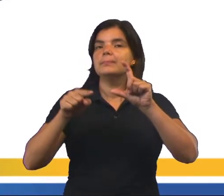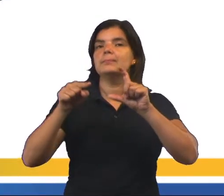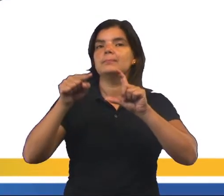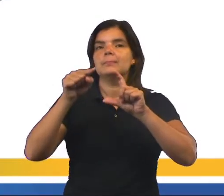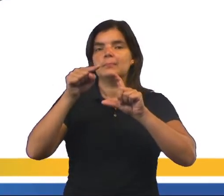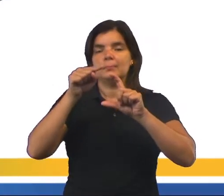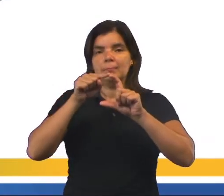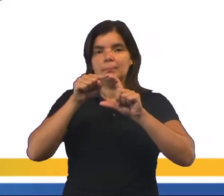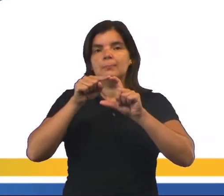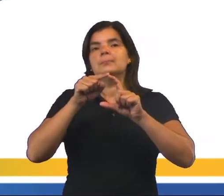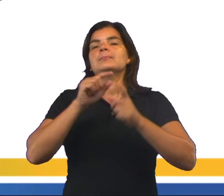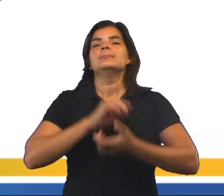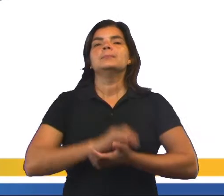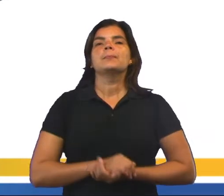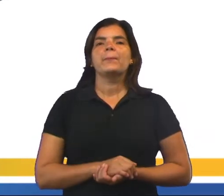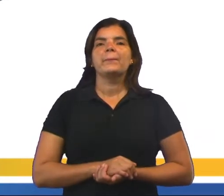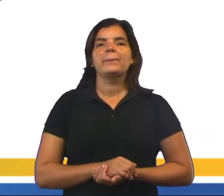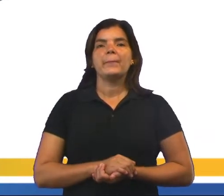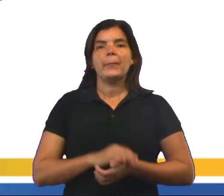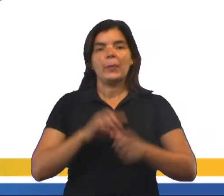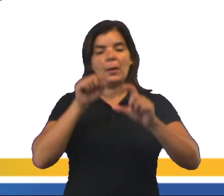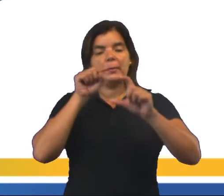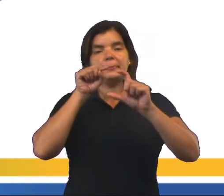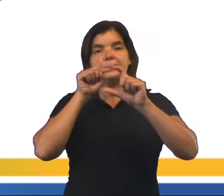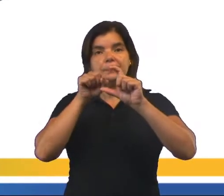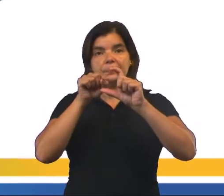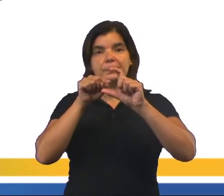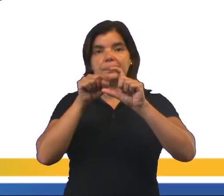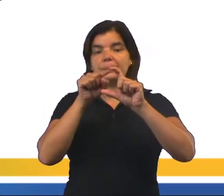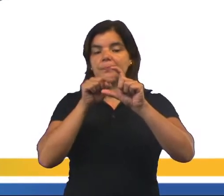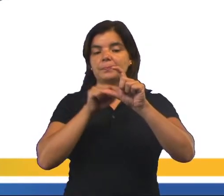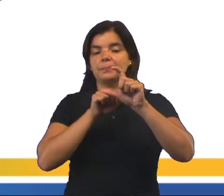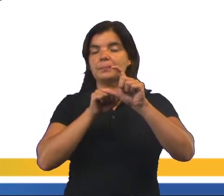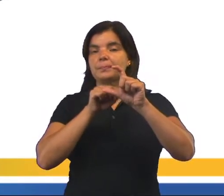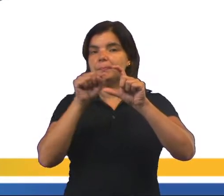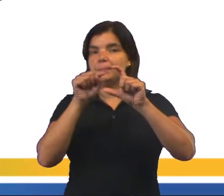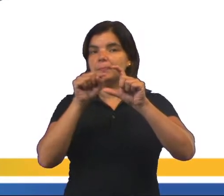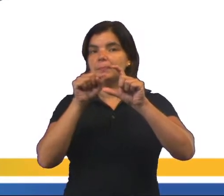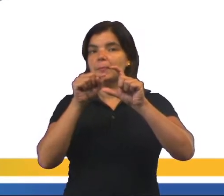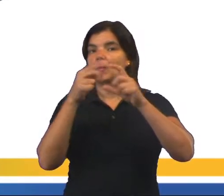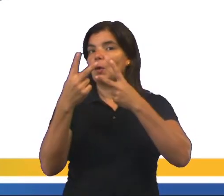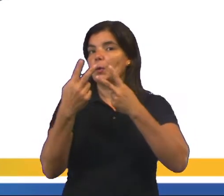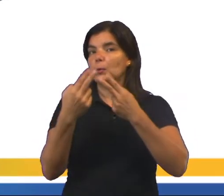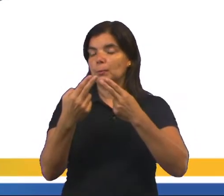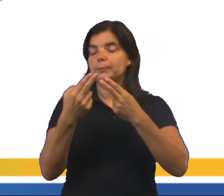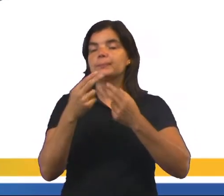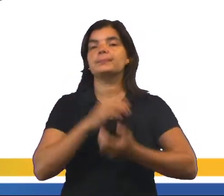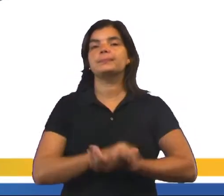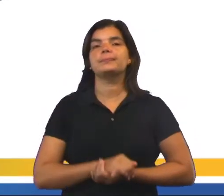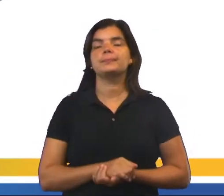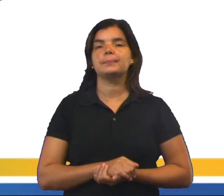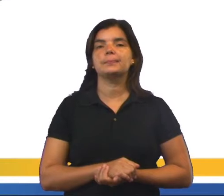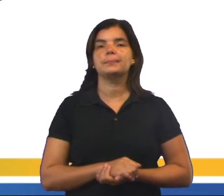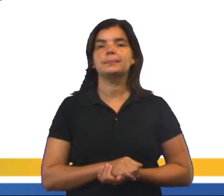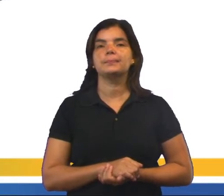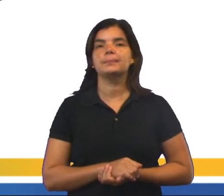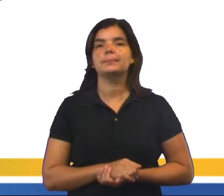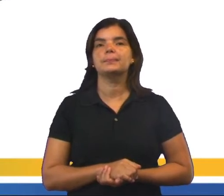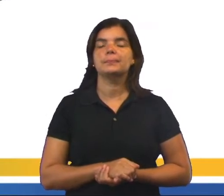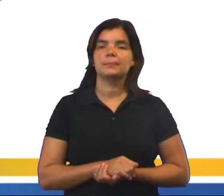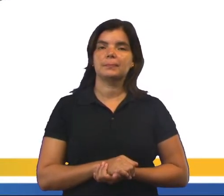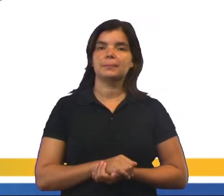tem dentro dela, no centro, tá? Ó, nosso ponto, mesma coisa, né? Ó, no centro lá.